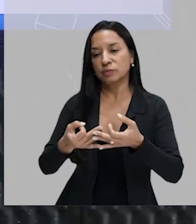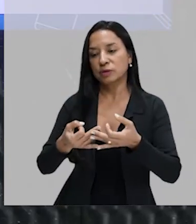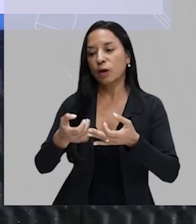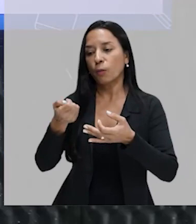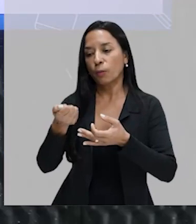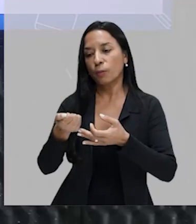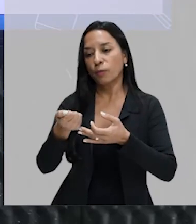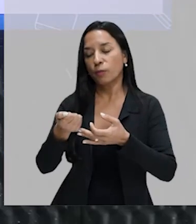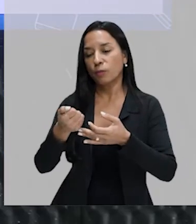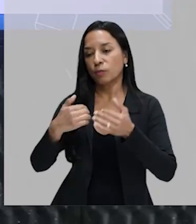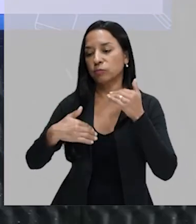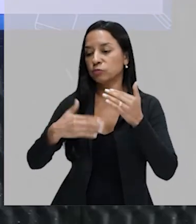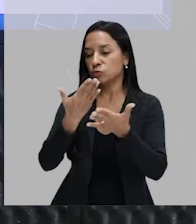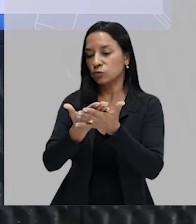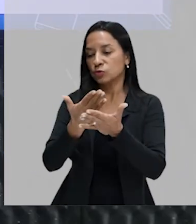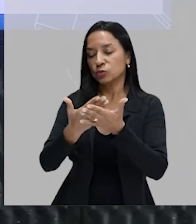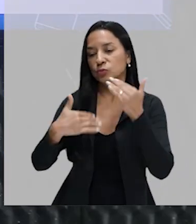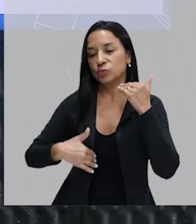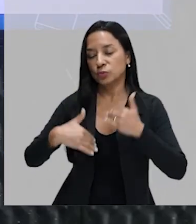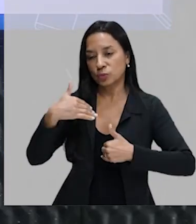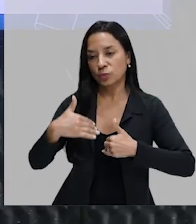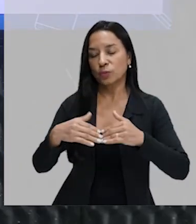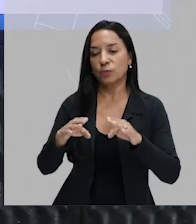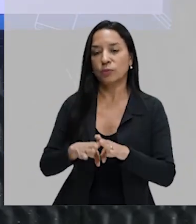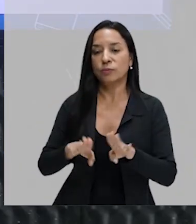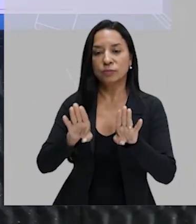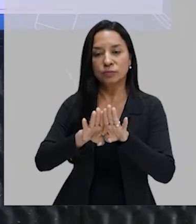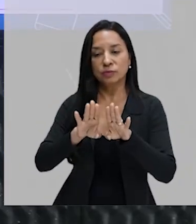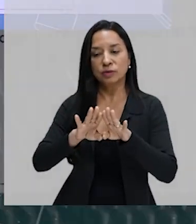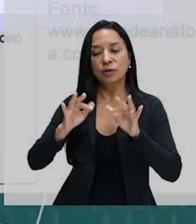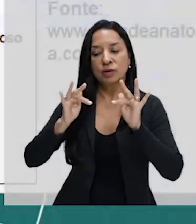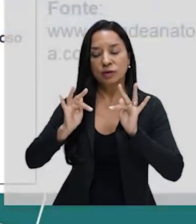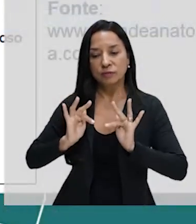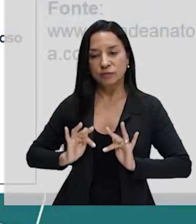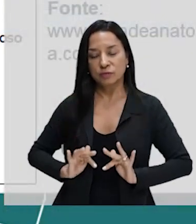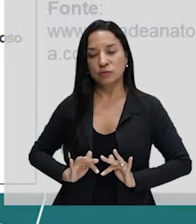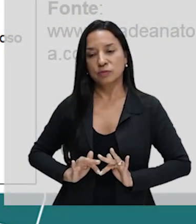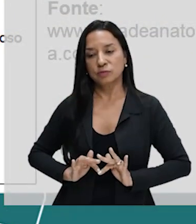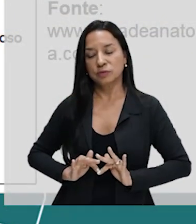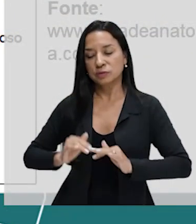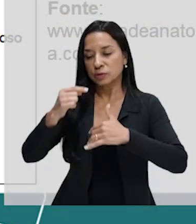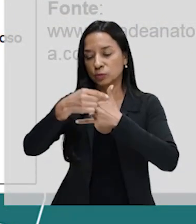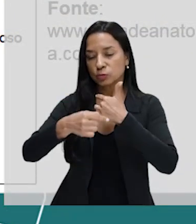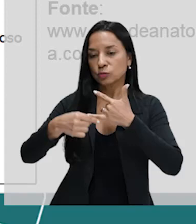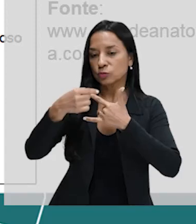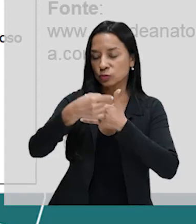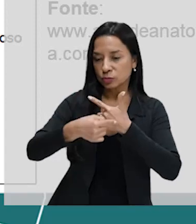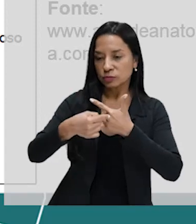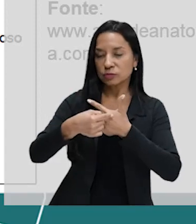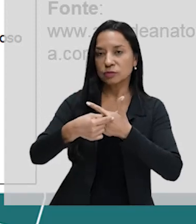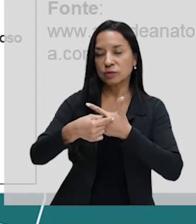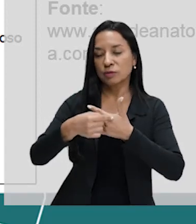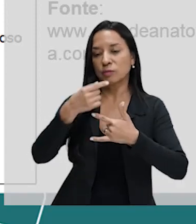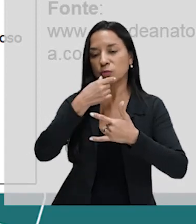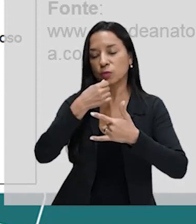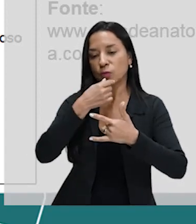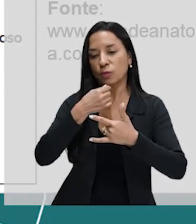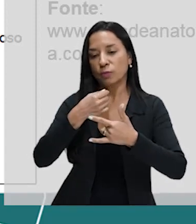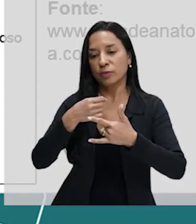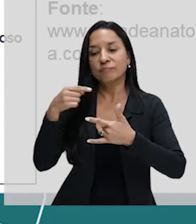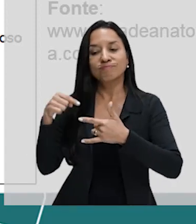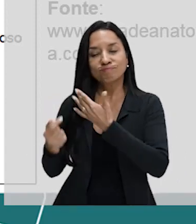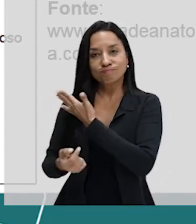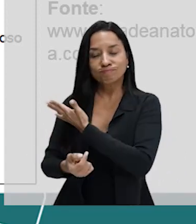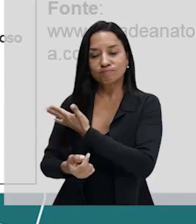anatomia e da fisiologia do sistema reprodutor masculino. Então, essa é a parte externa, né? Todo